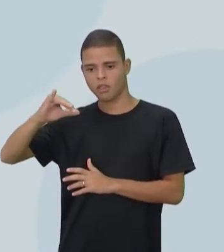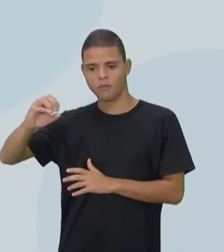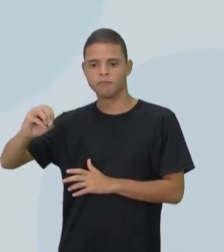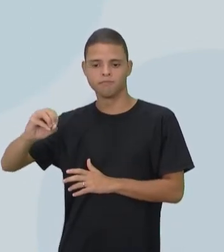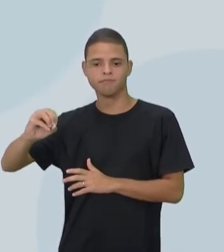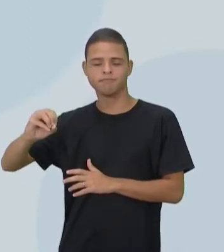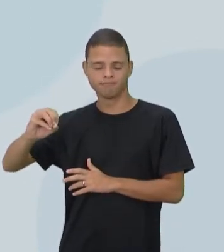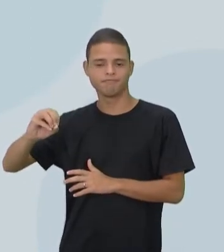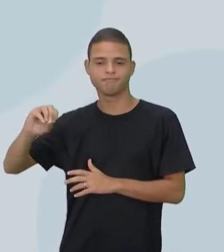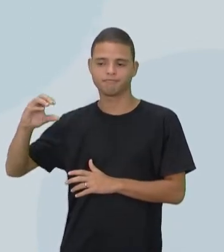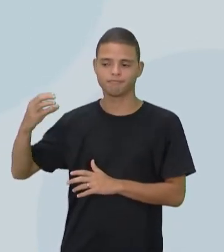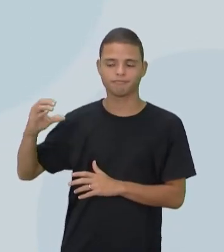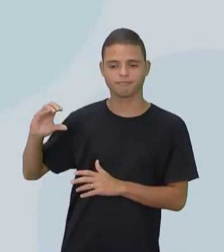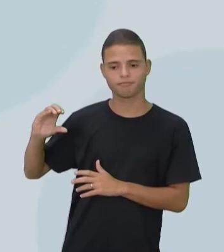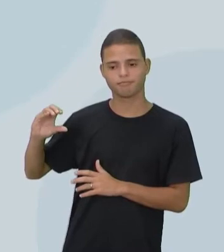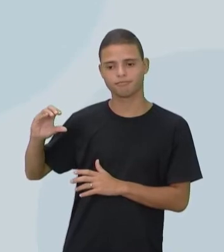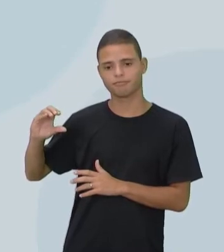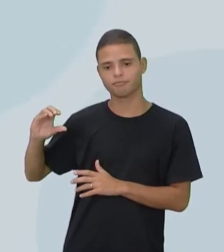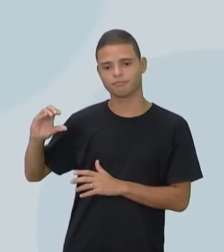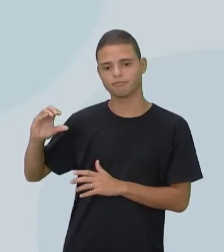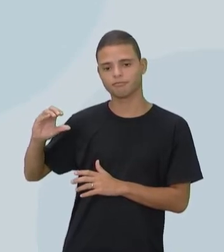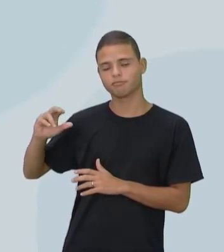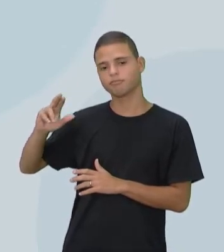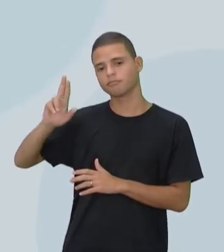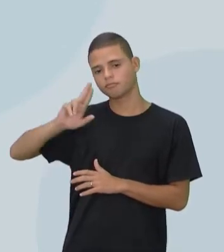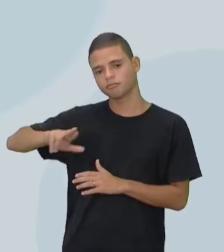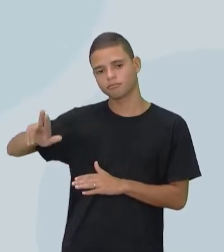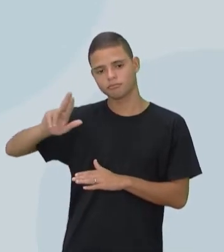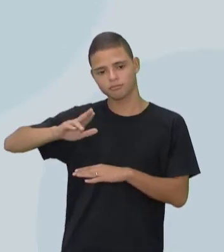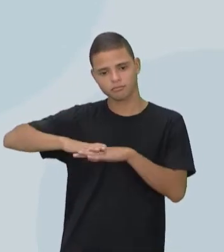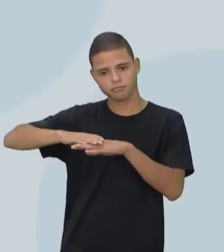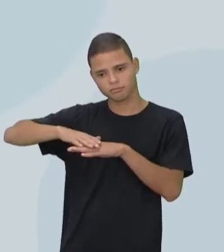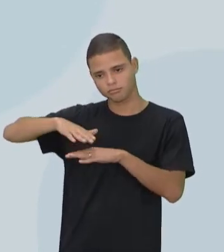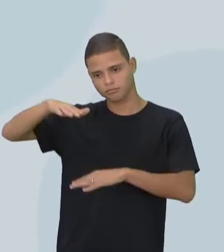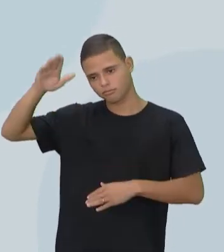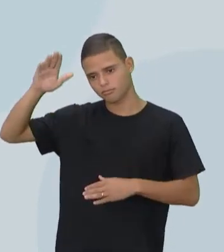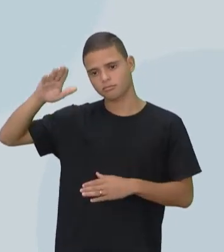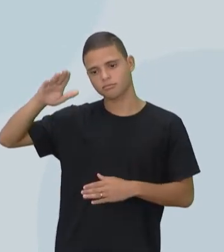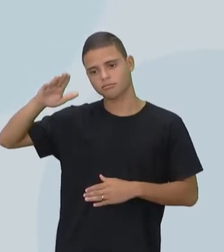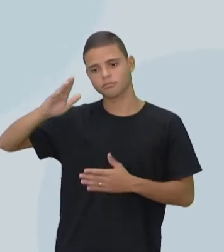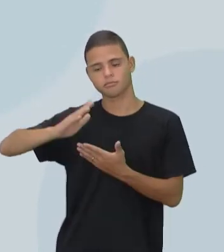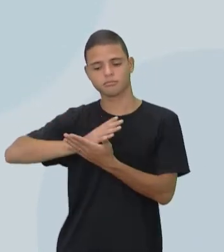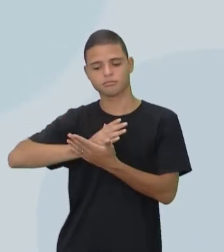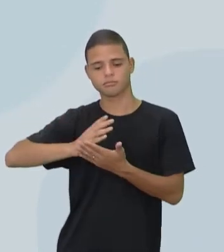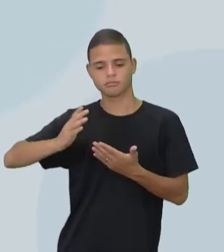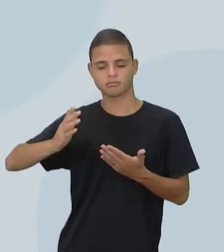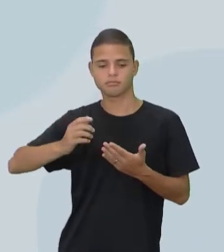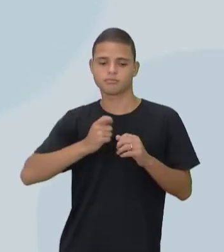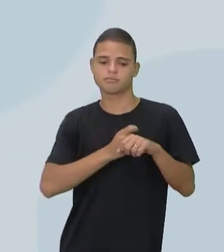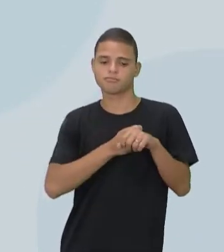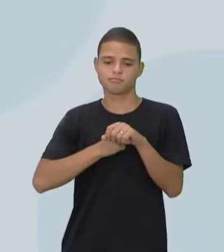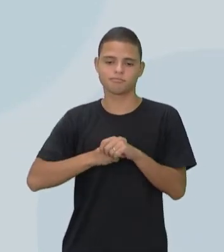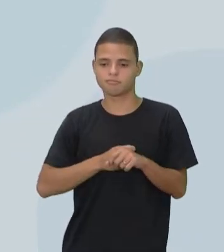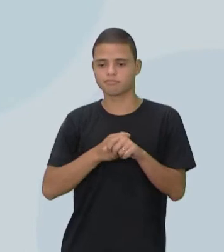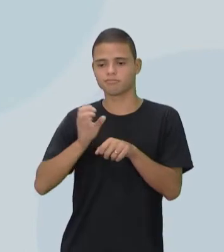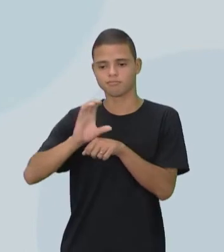aquele cinzinho que a gente usa na construção civil ou não? Aquelas pedrinhas cinzinhas. Isso. né? Ele pode ser triturado em forma de pó,